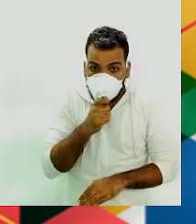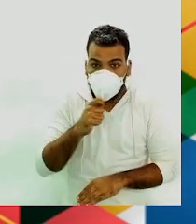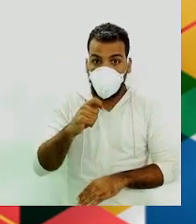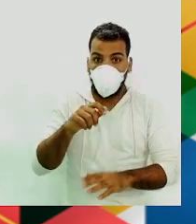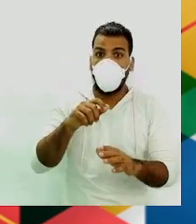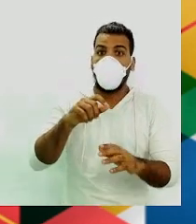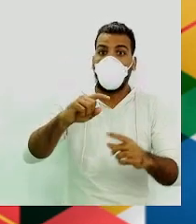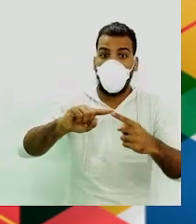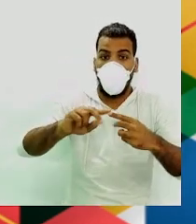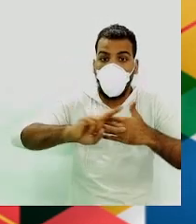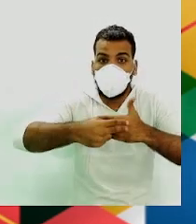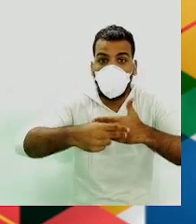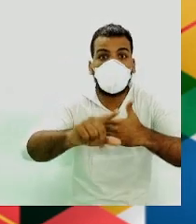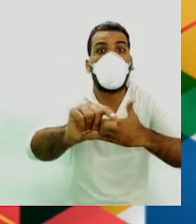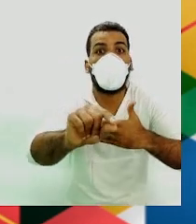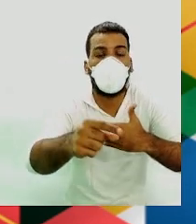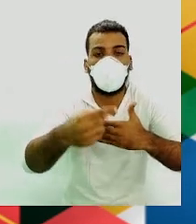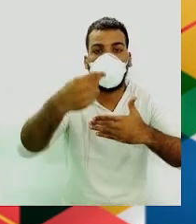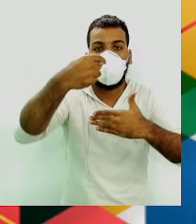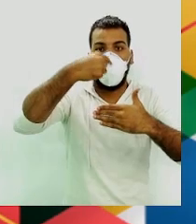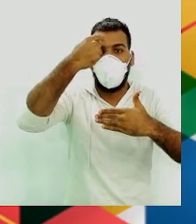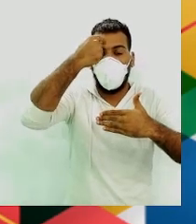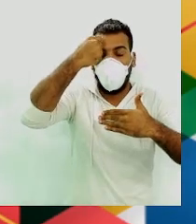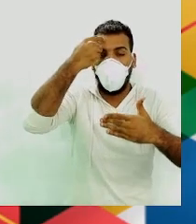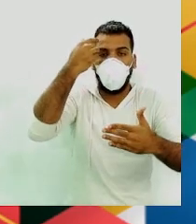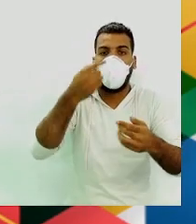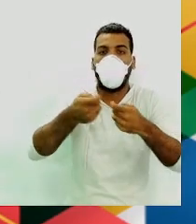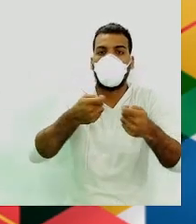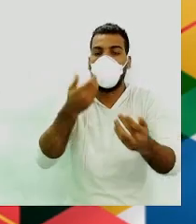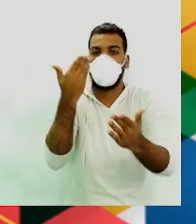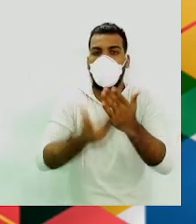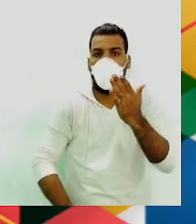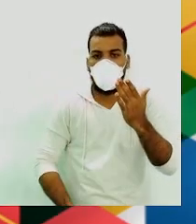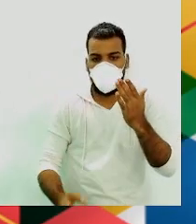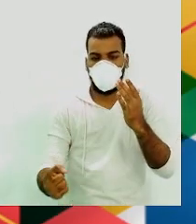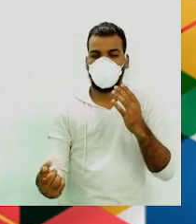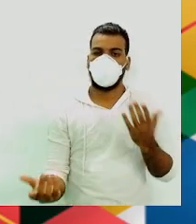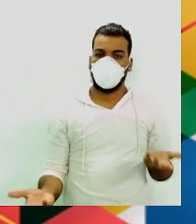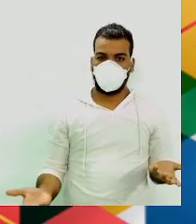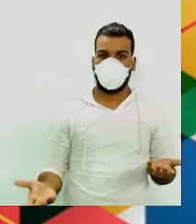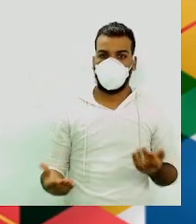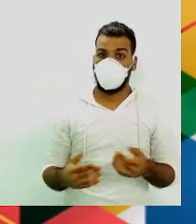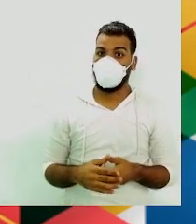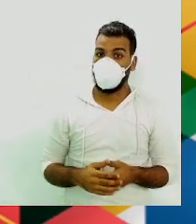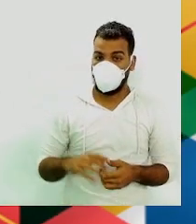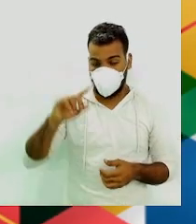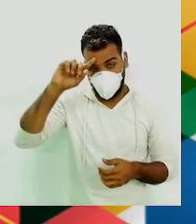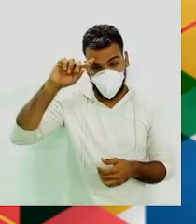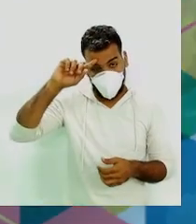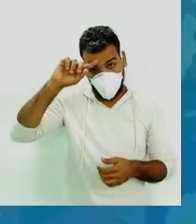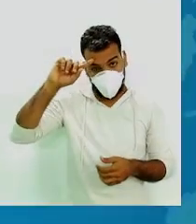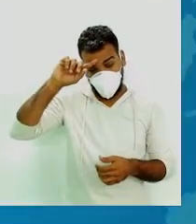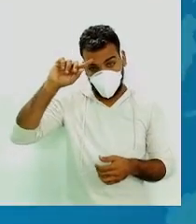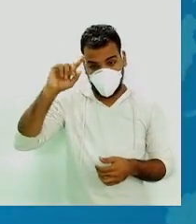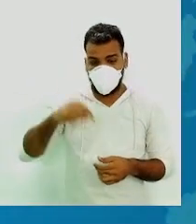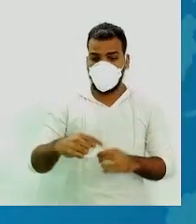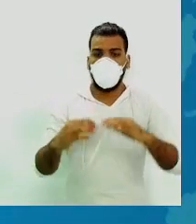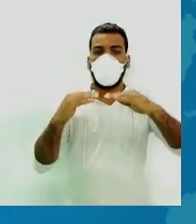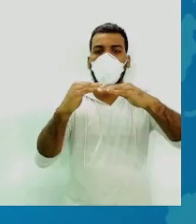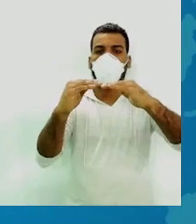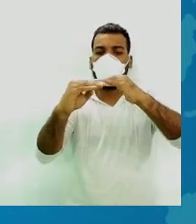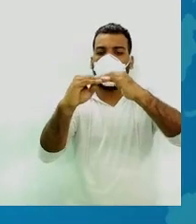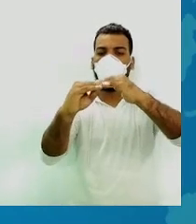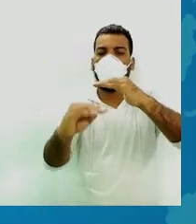política é seres governado por quem é inferior. Olha só. Quem é o inferior